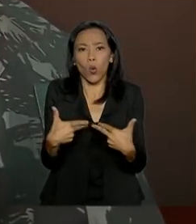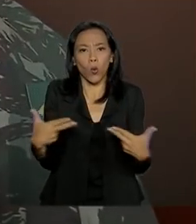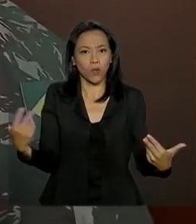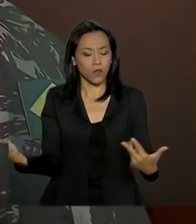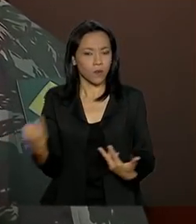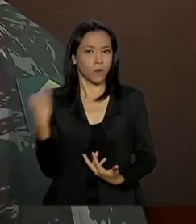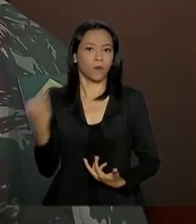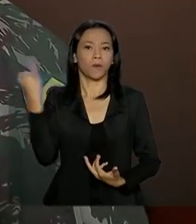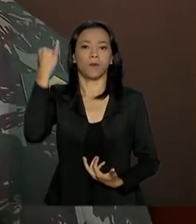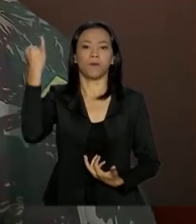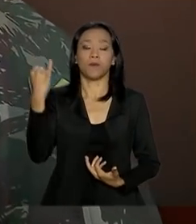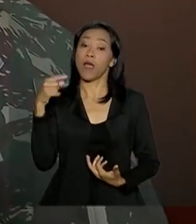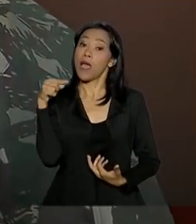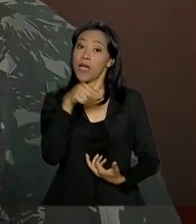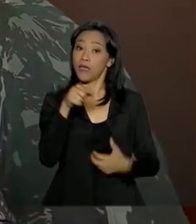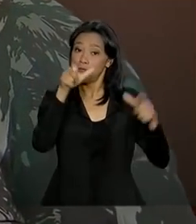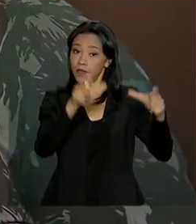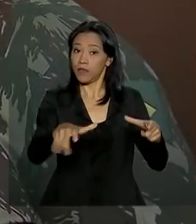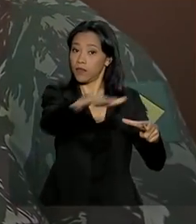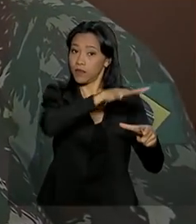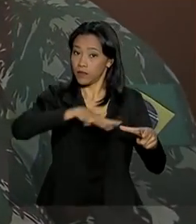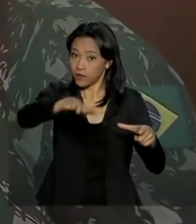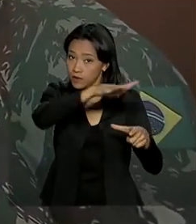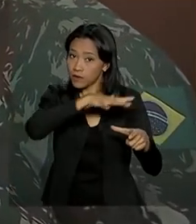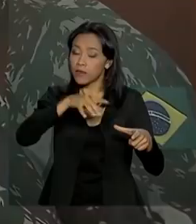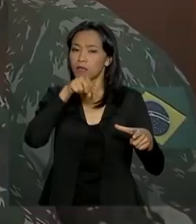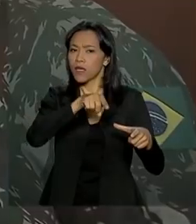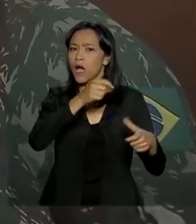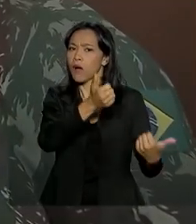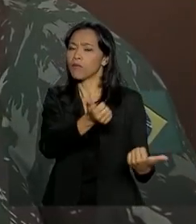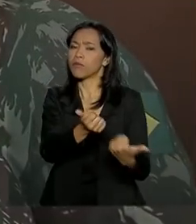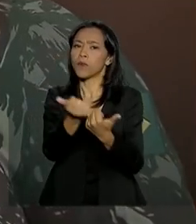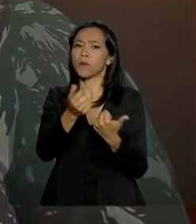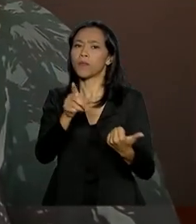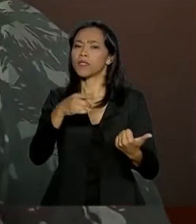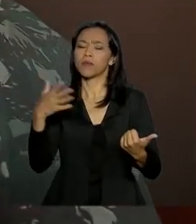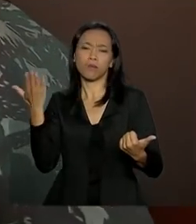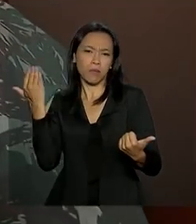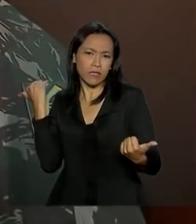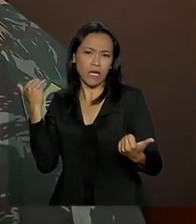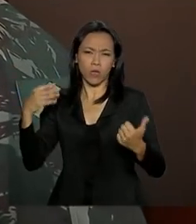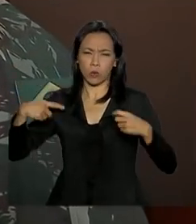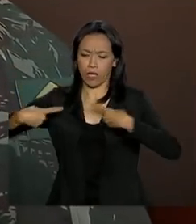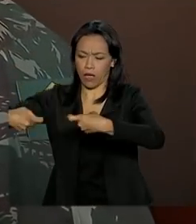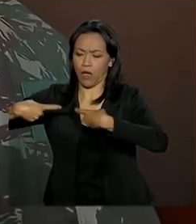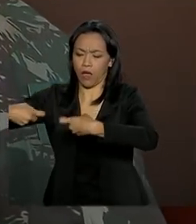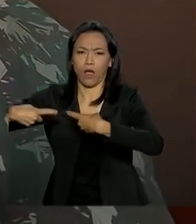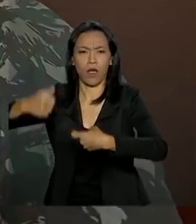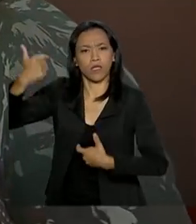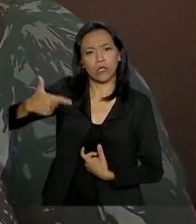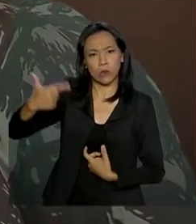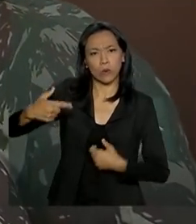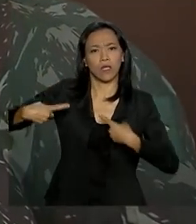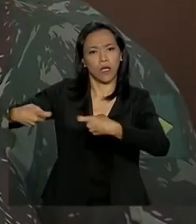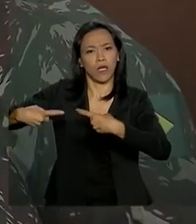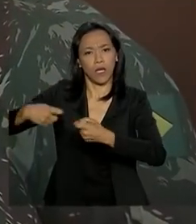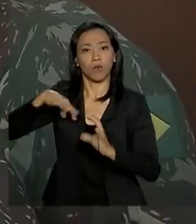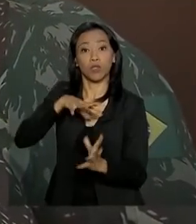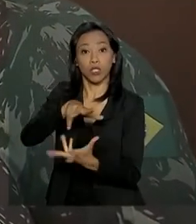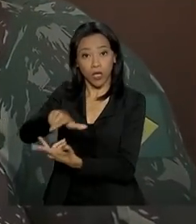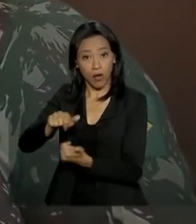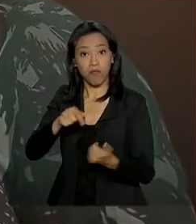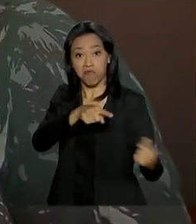regimento contribuiu com os efetivos que integraram a Força Expedicionária Brasileira na Segunda Guerra Mundial.